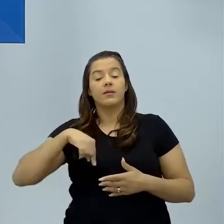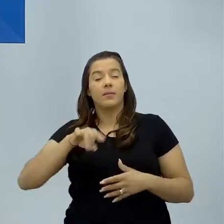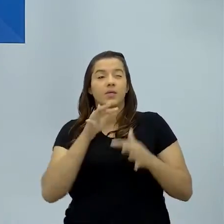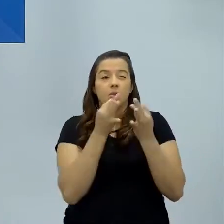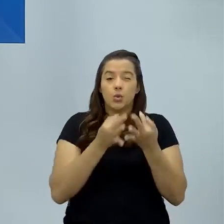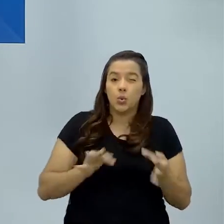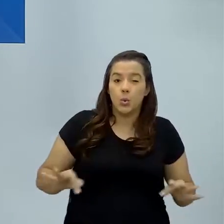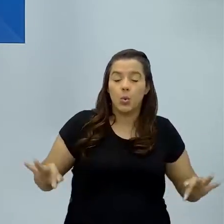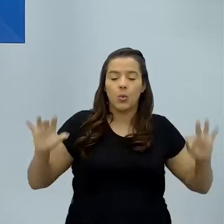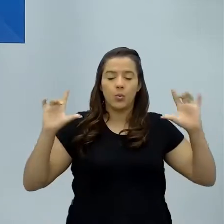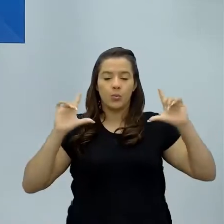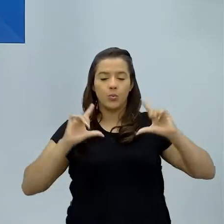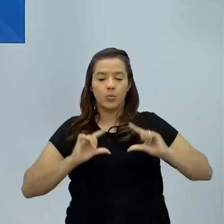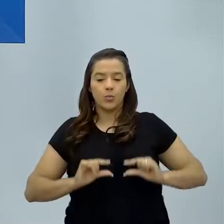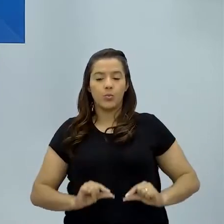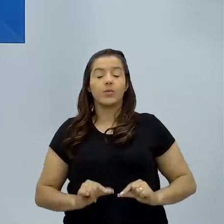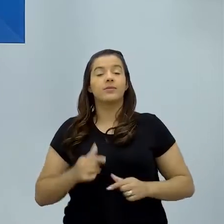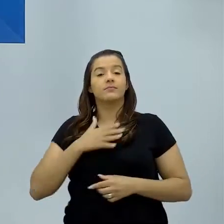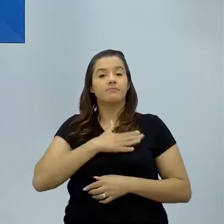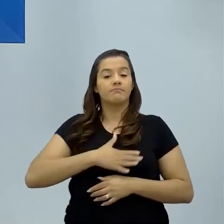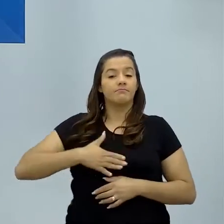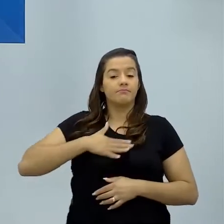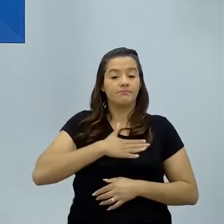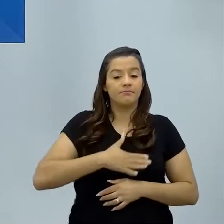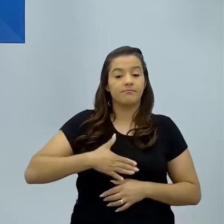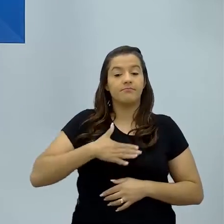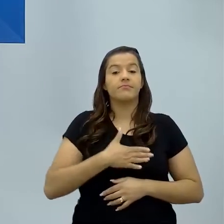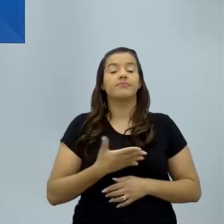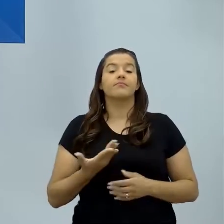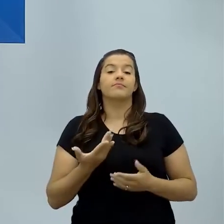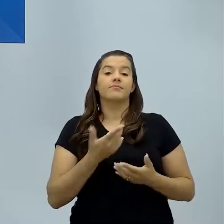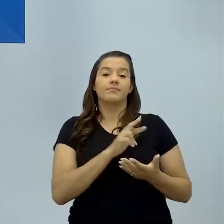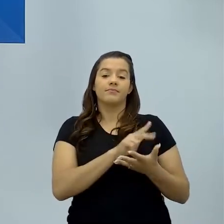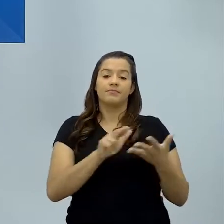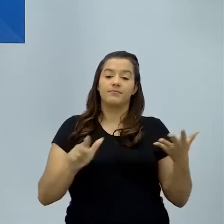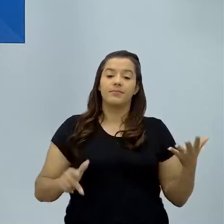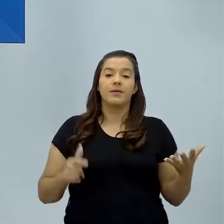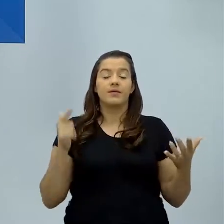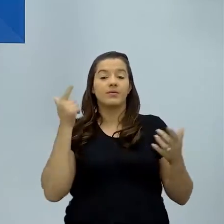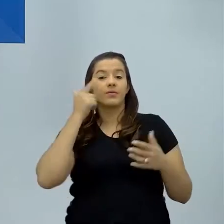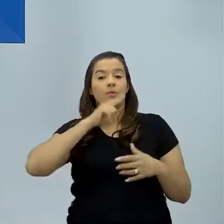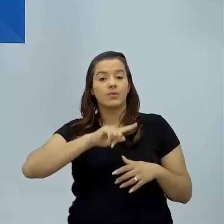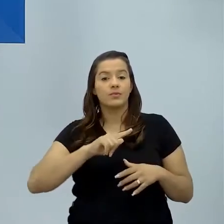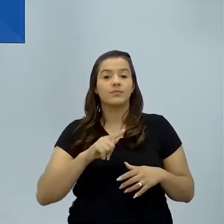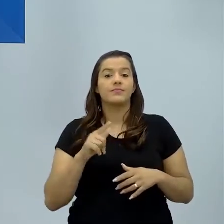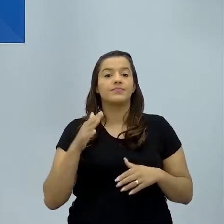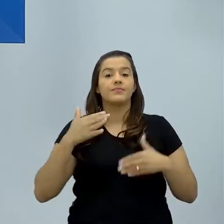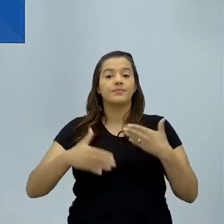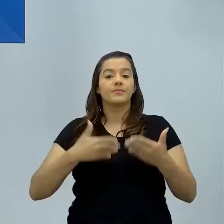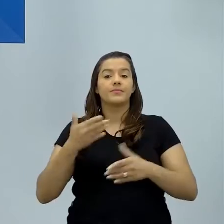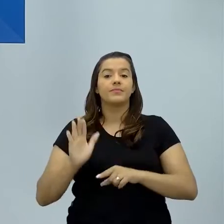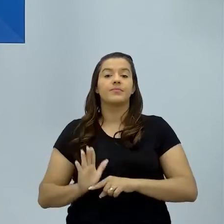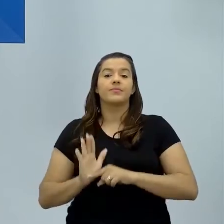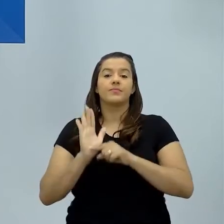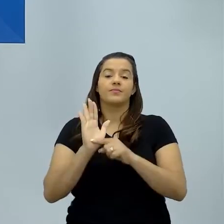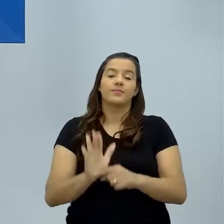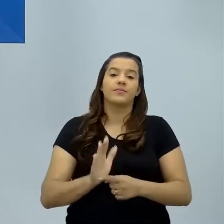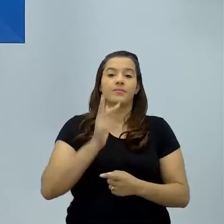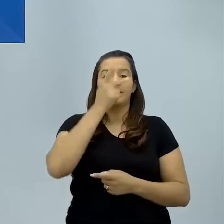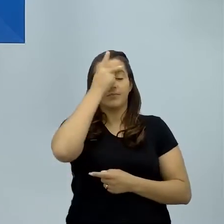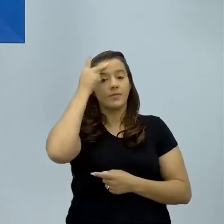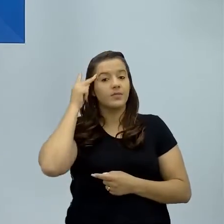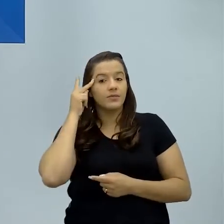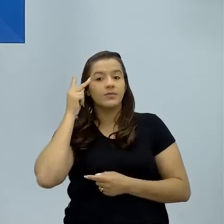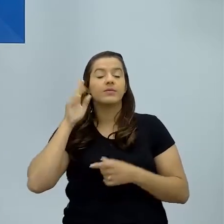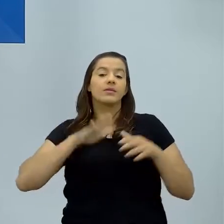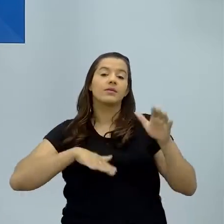dor, ela dá a sensação de prazer. Então, ela consegue naturalmente auxiliar pessoas que estão,